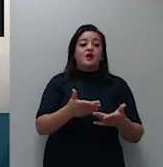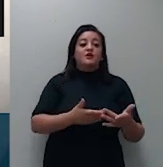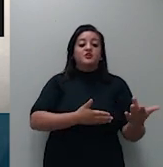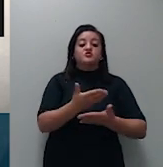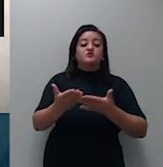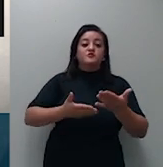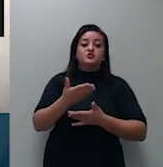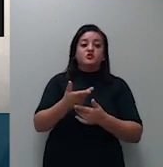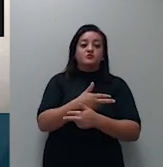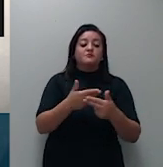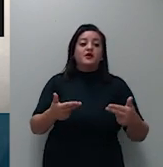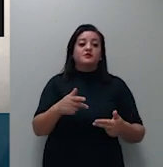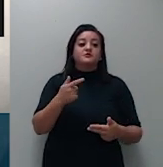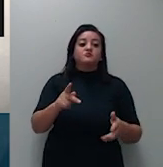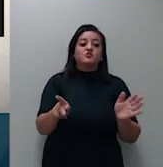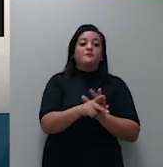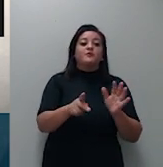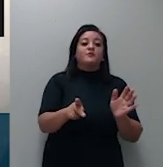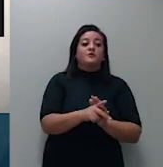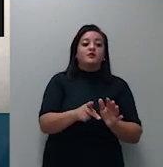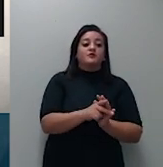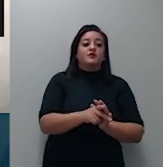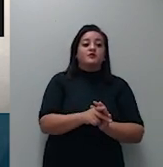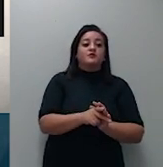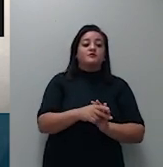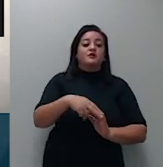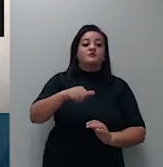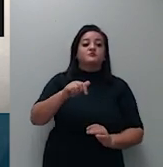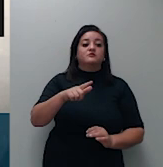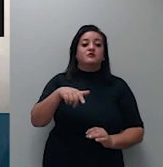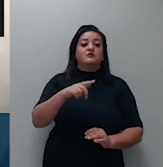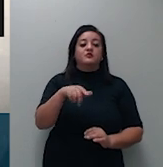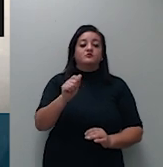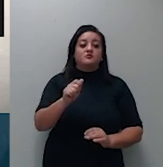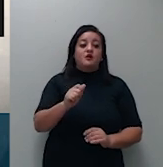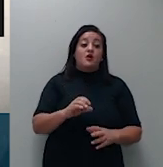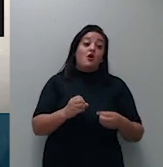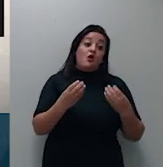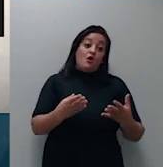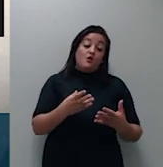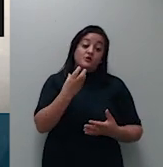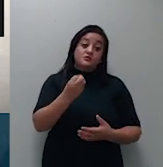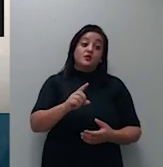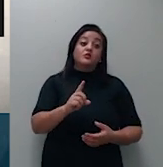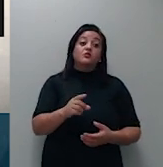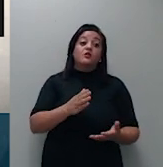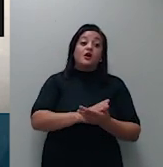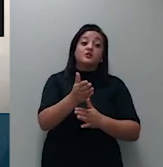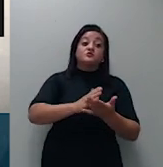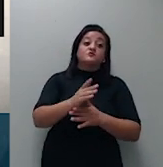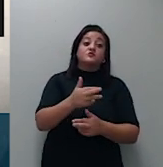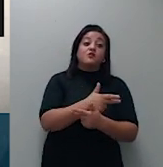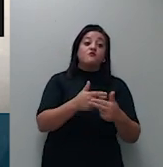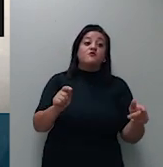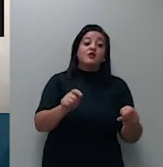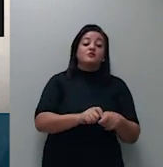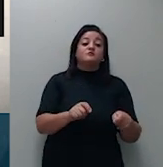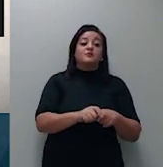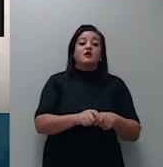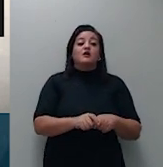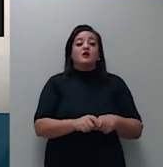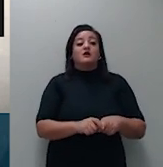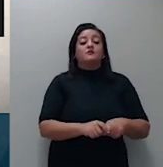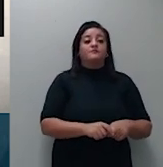foram partilhados os bens não pertencentes ao espólio de n ou seja o conselho a partilha